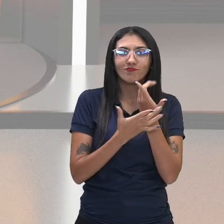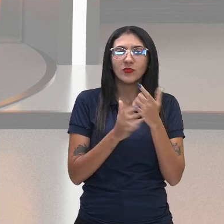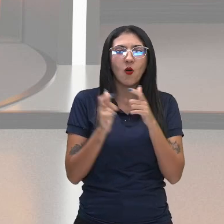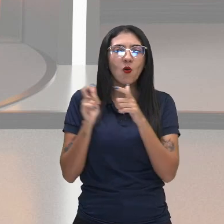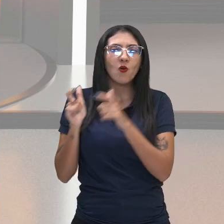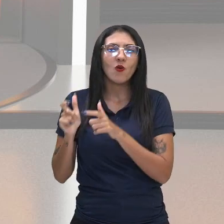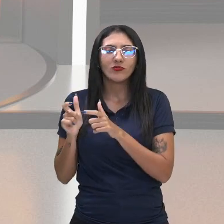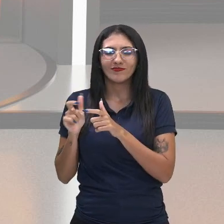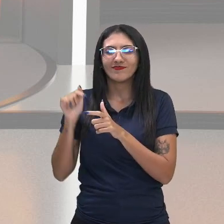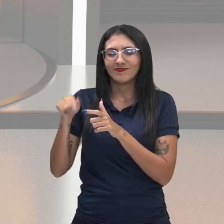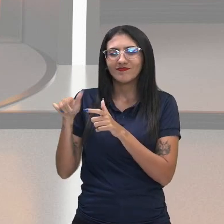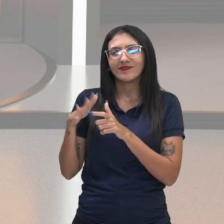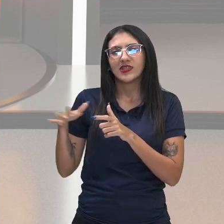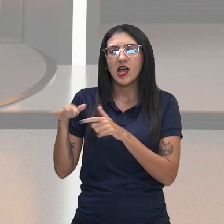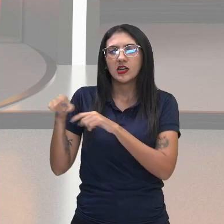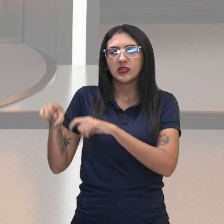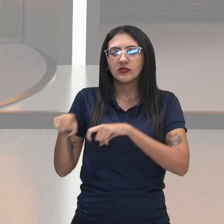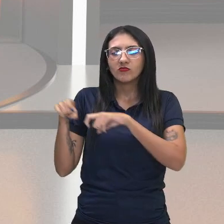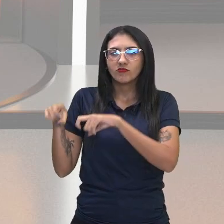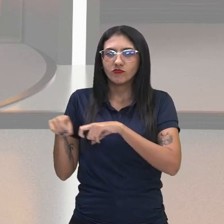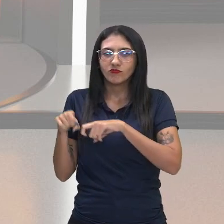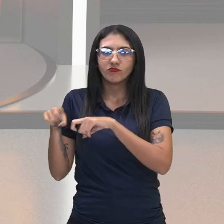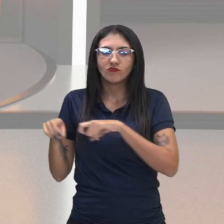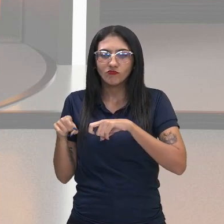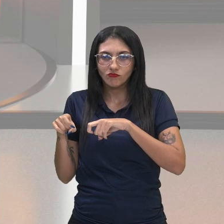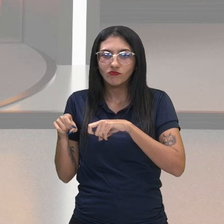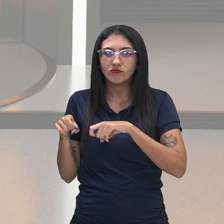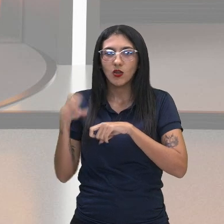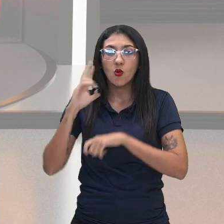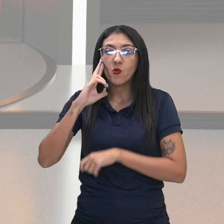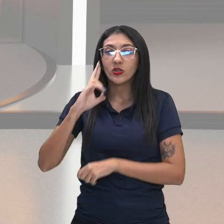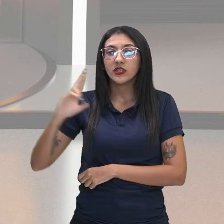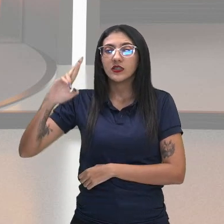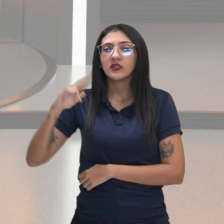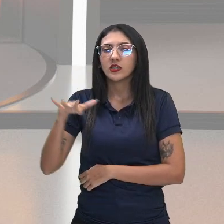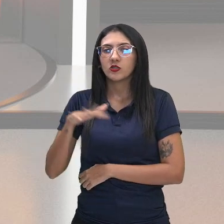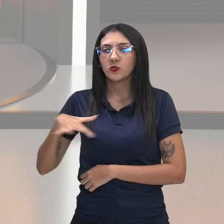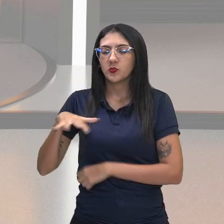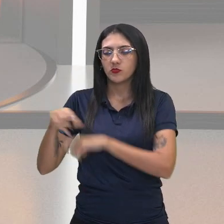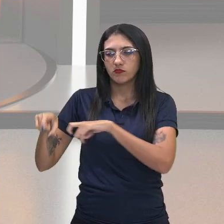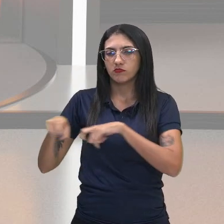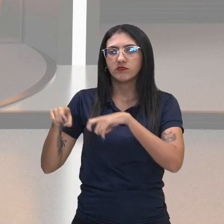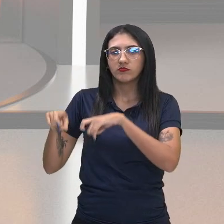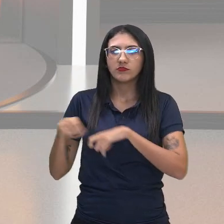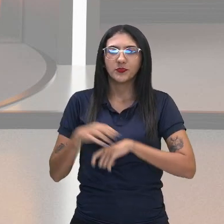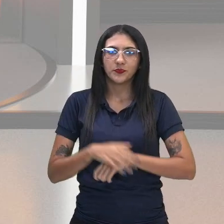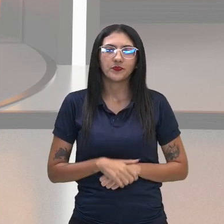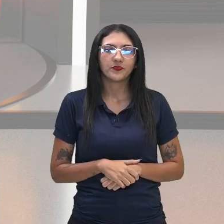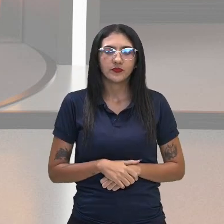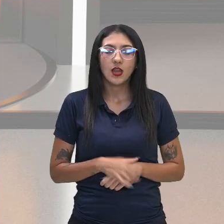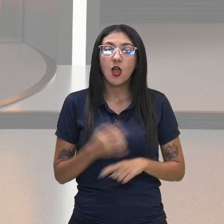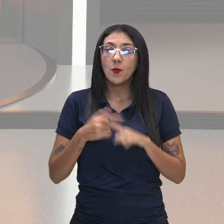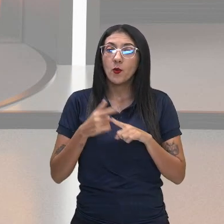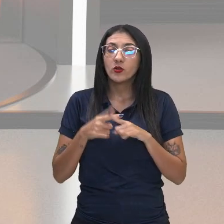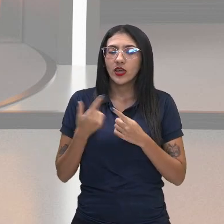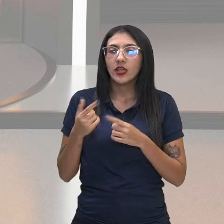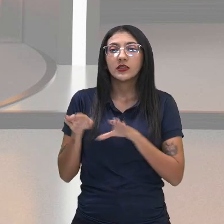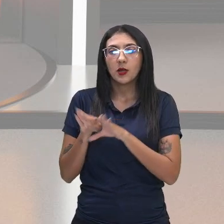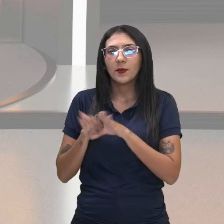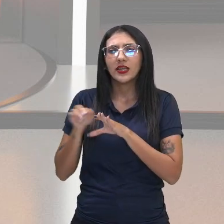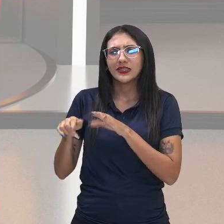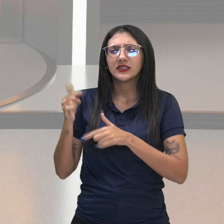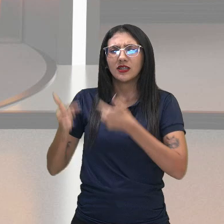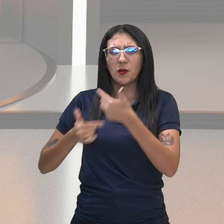a proteção de um senhor feudal, de um dono de um feudo, do dono das terras, porque além desse trabalho servil